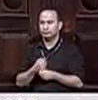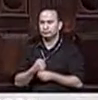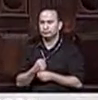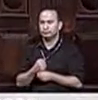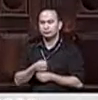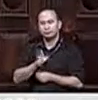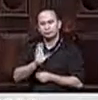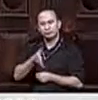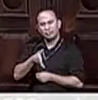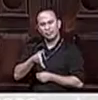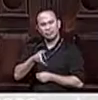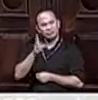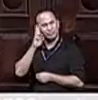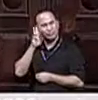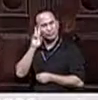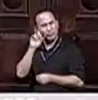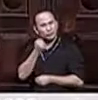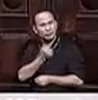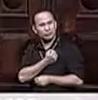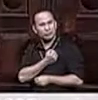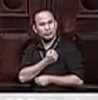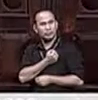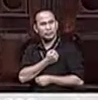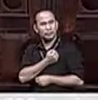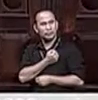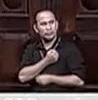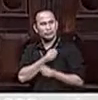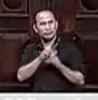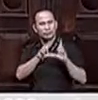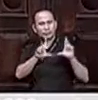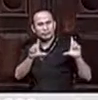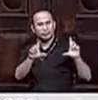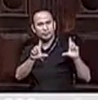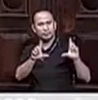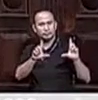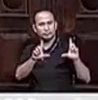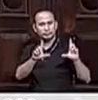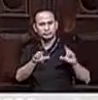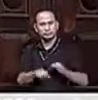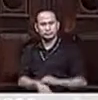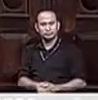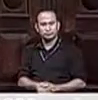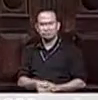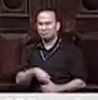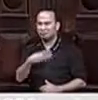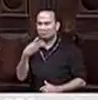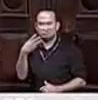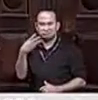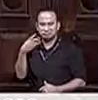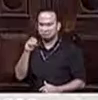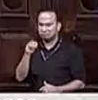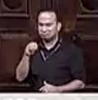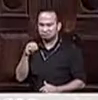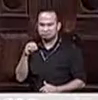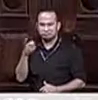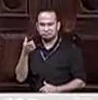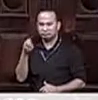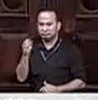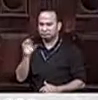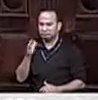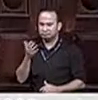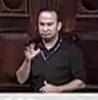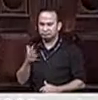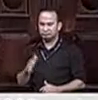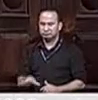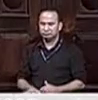e já não me lembro o placar. Foi algo como 30 e poucos a 20.